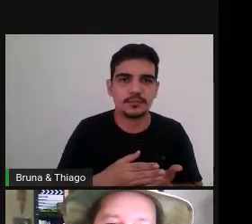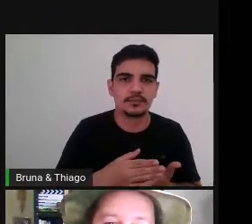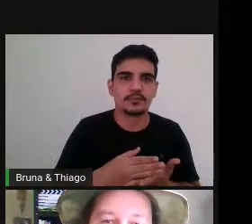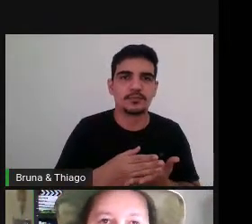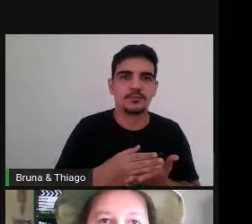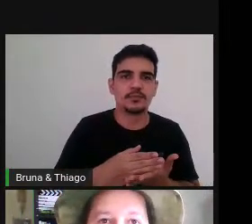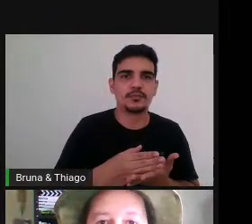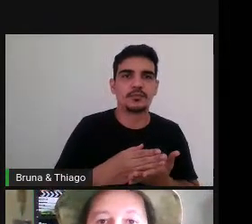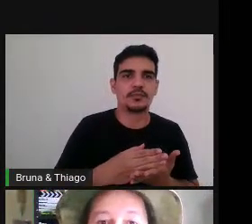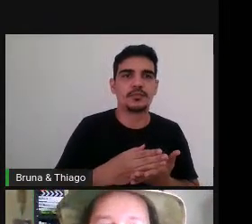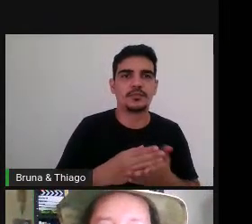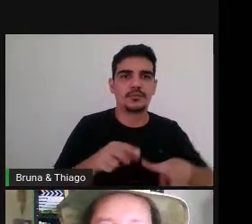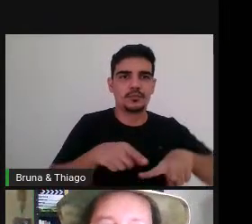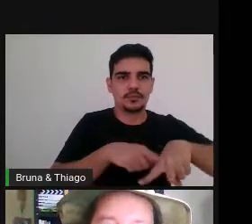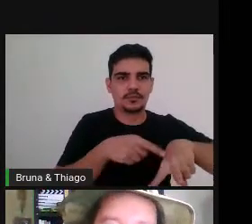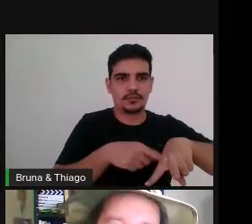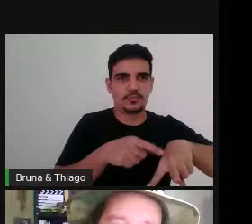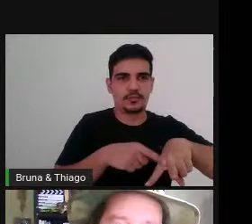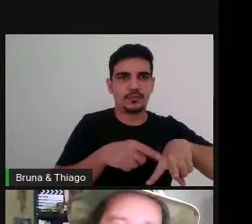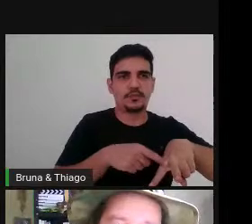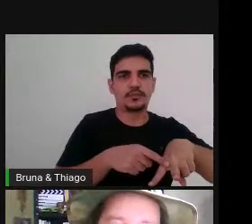olhar um chinelo número 42.